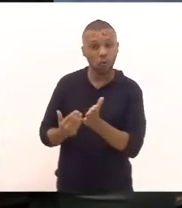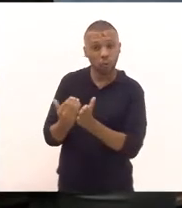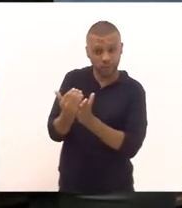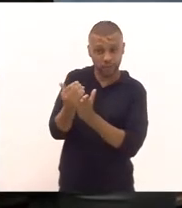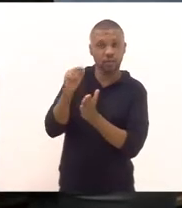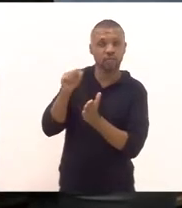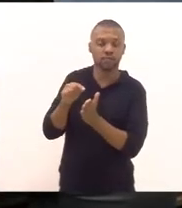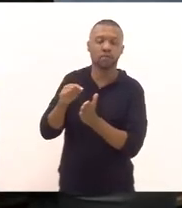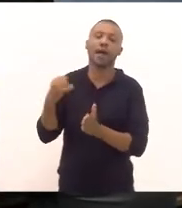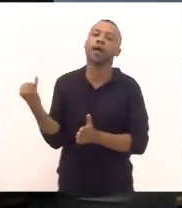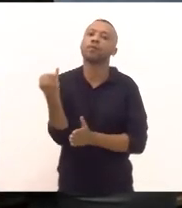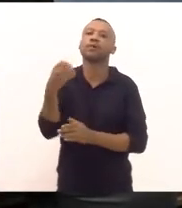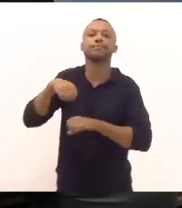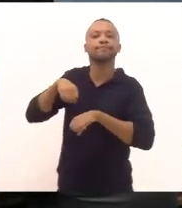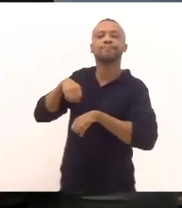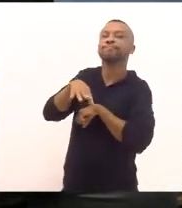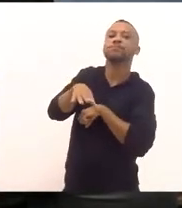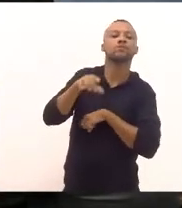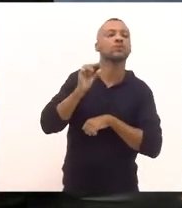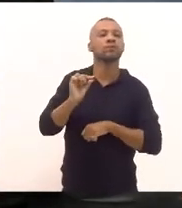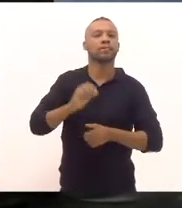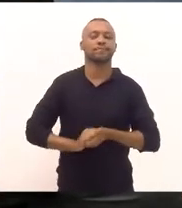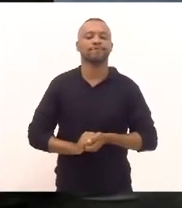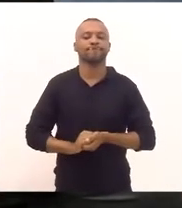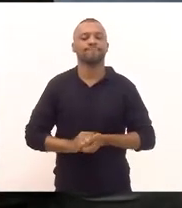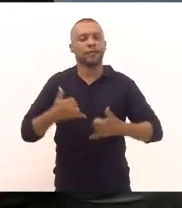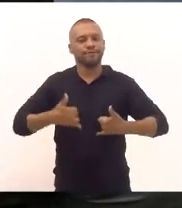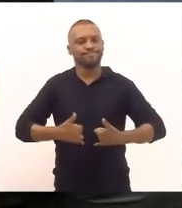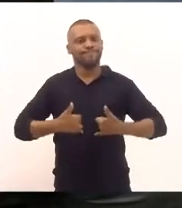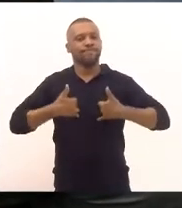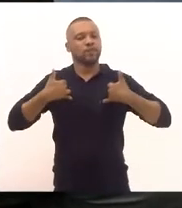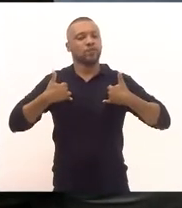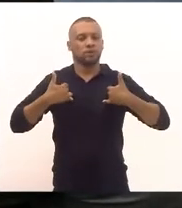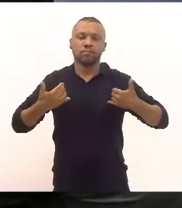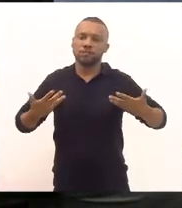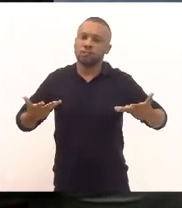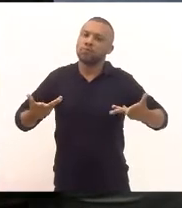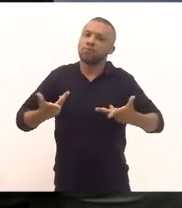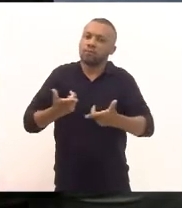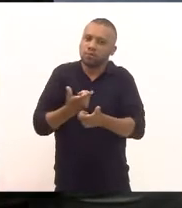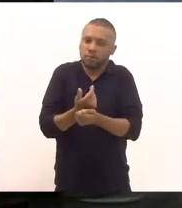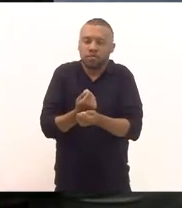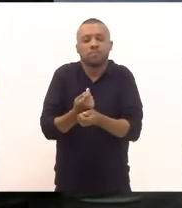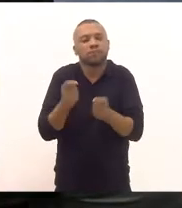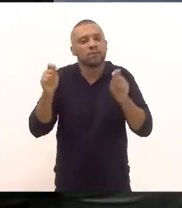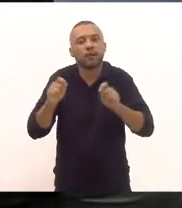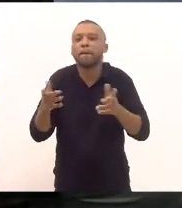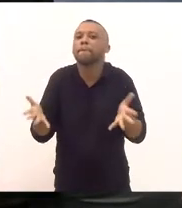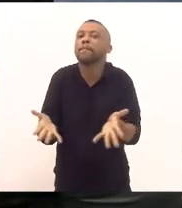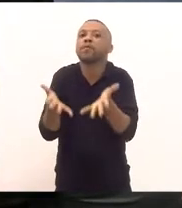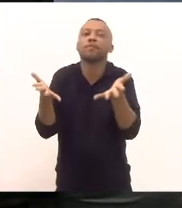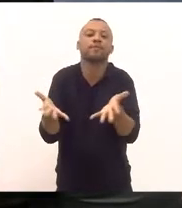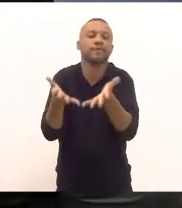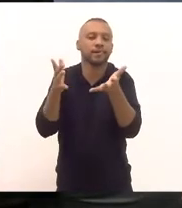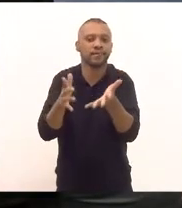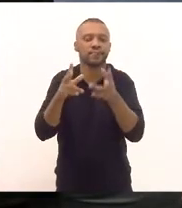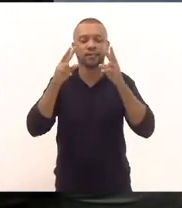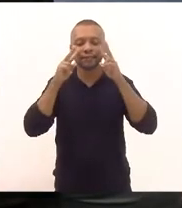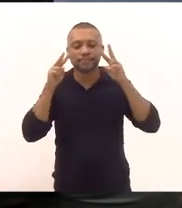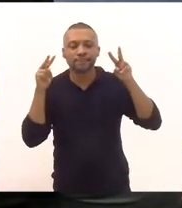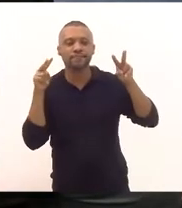é importante dizer o tamanho da minha honra em poder promover Esse